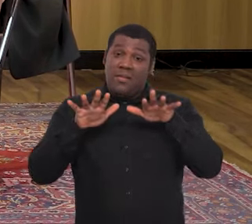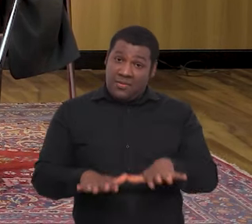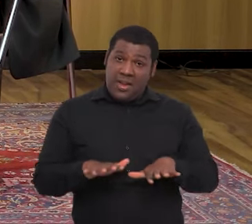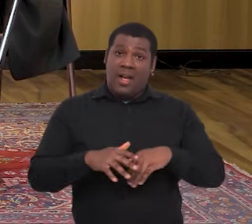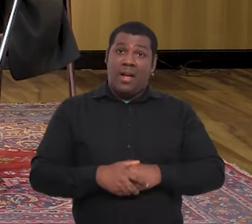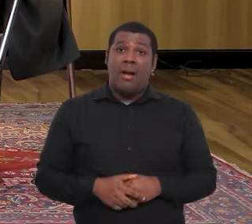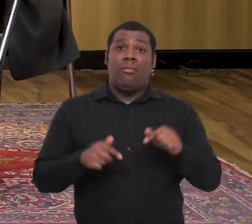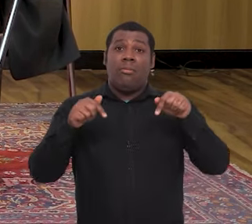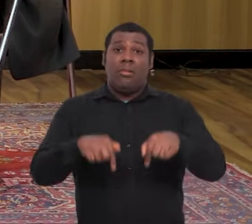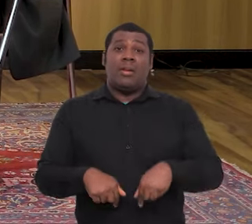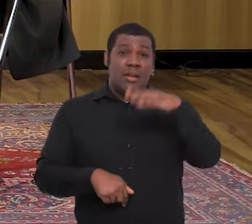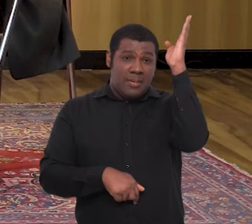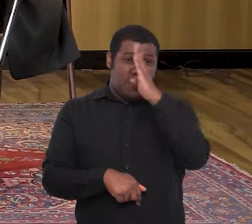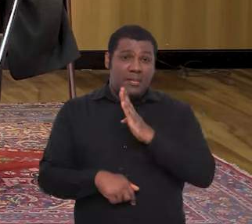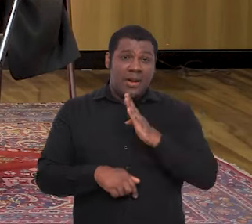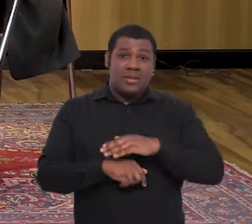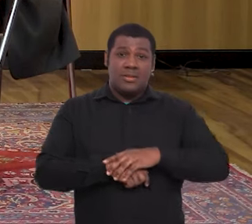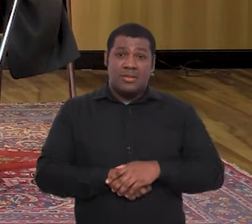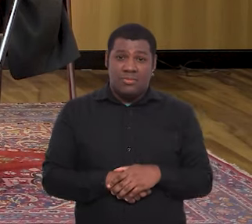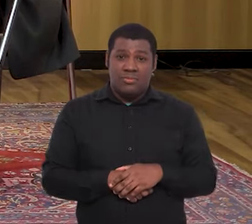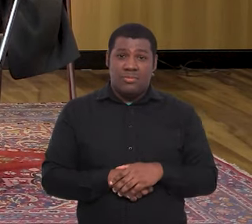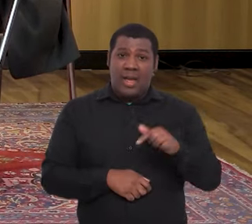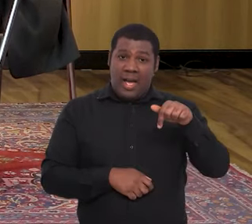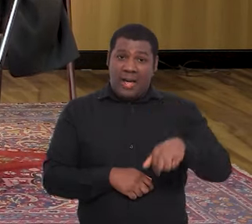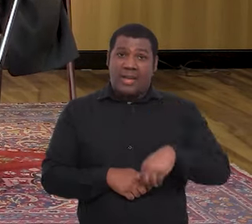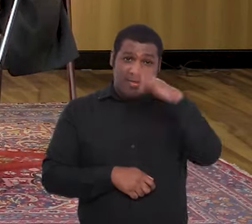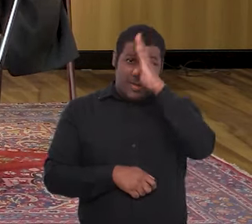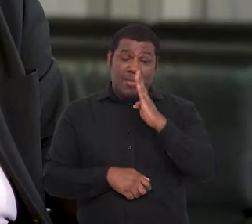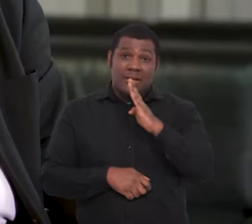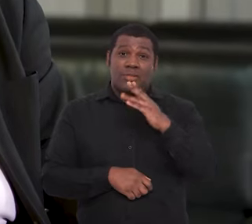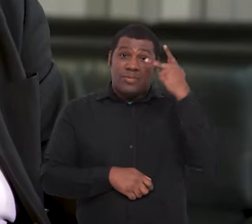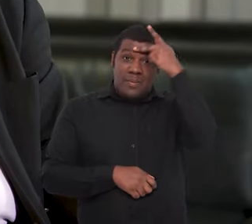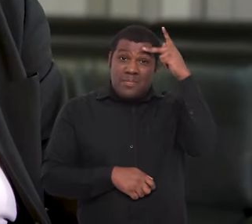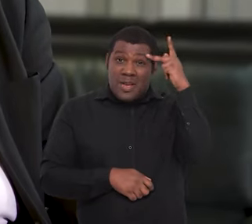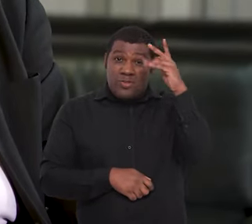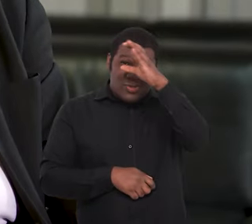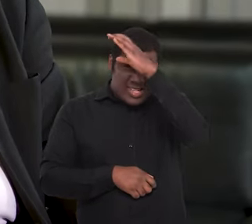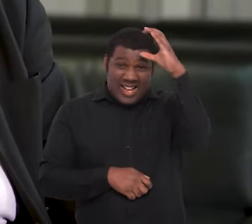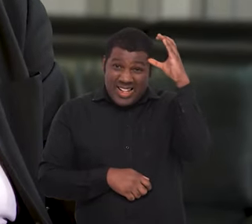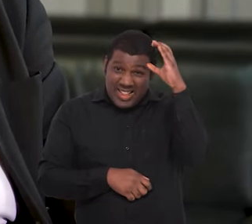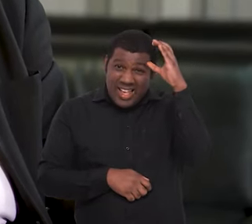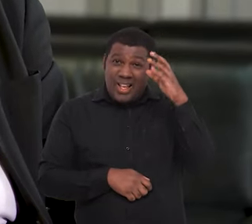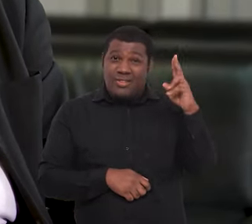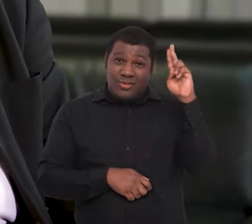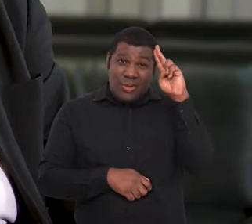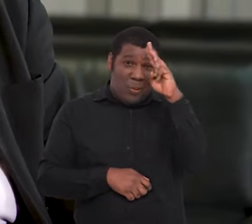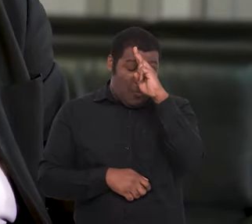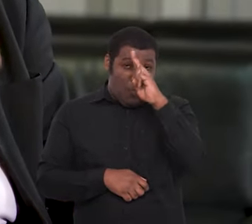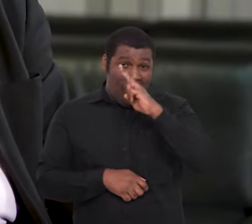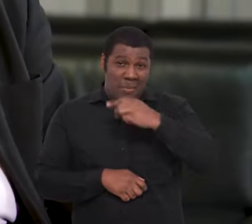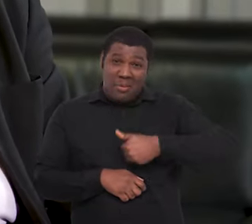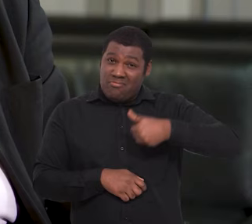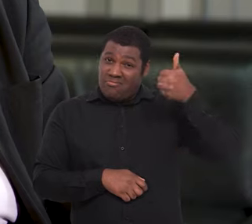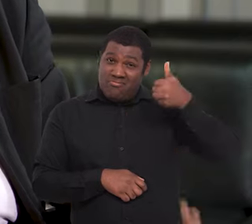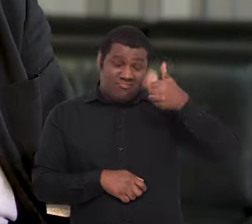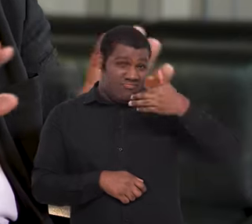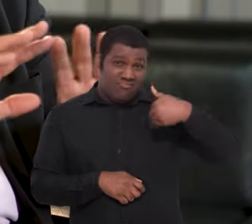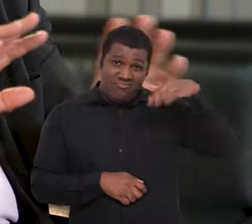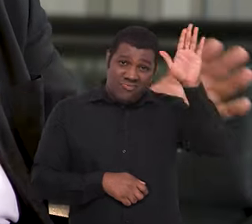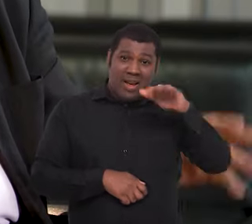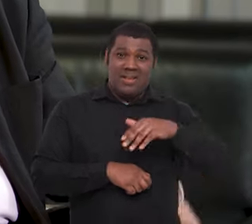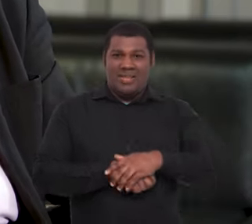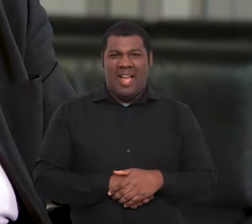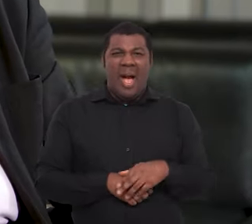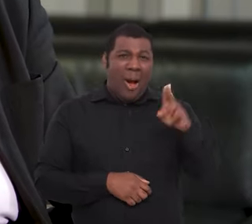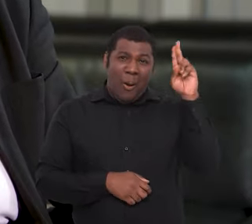é o país que mais pegou esse tipo de aplicativo é o Mercado número um da Uber Então esquece